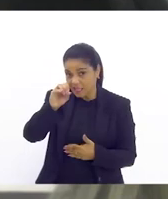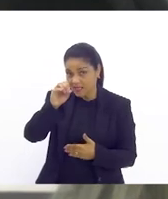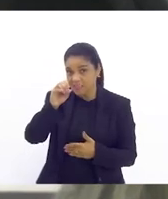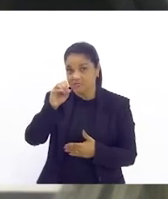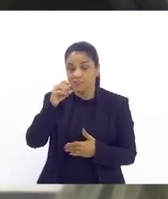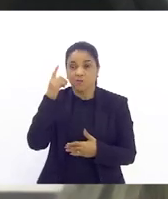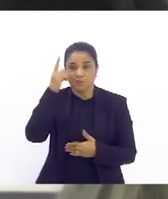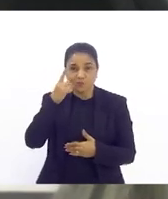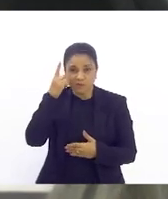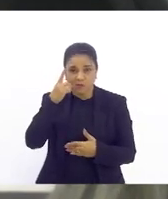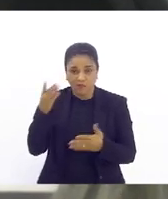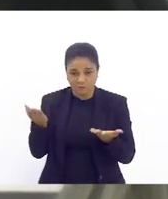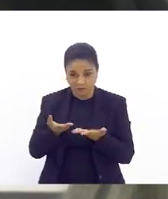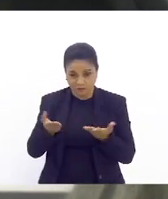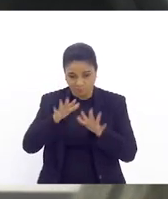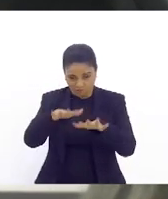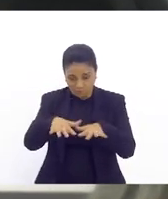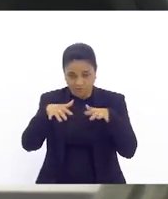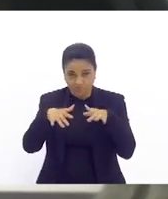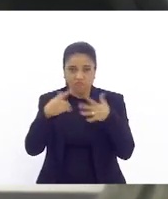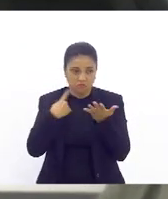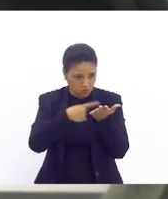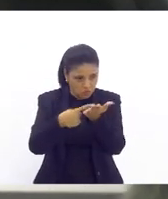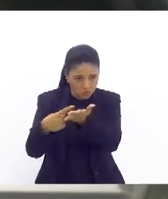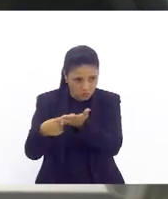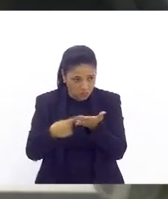todos concordam perfeito